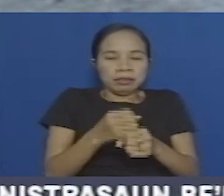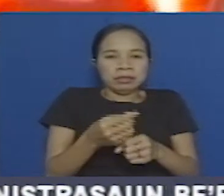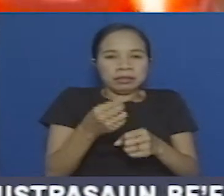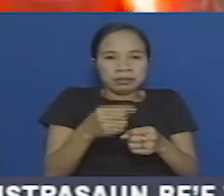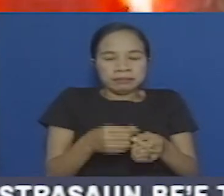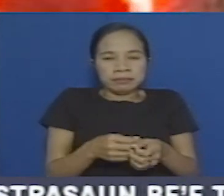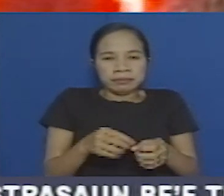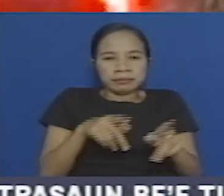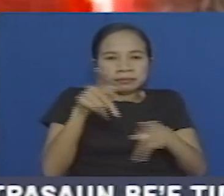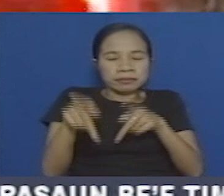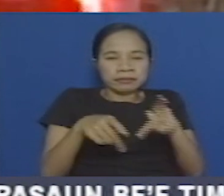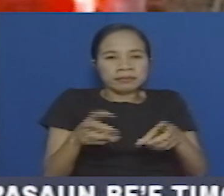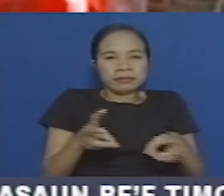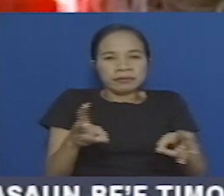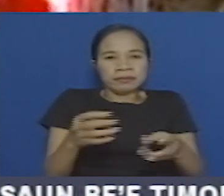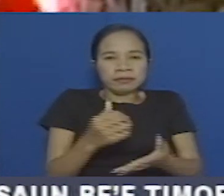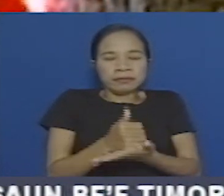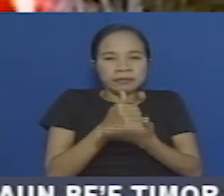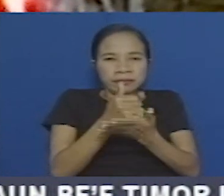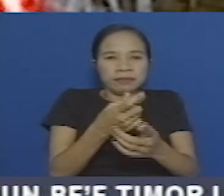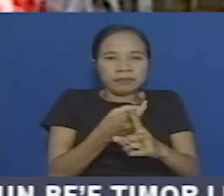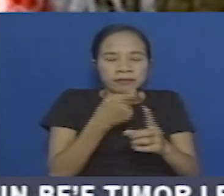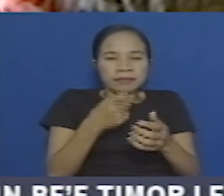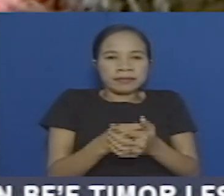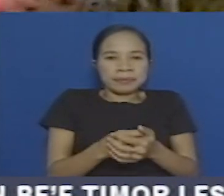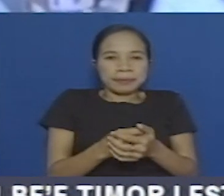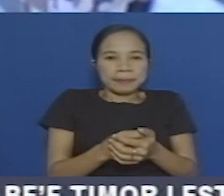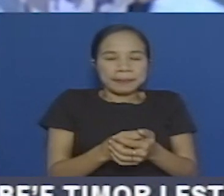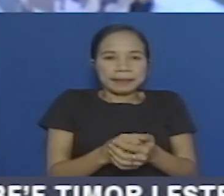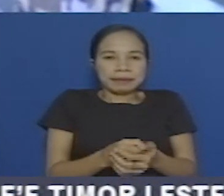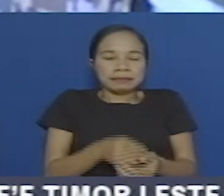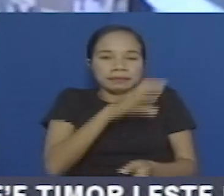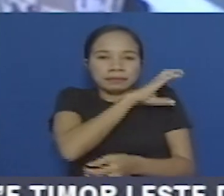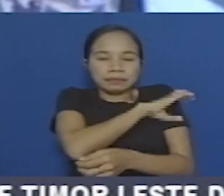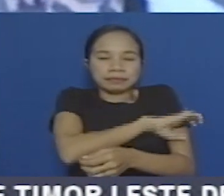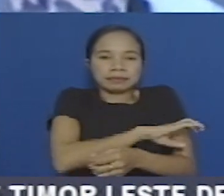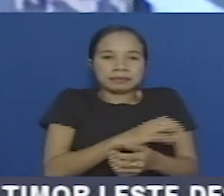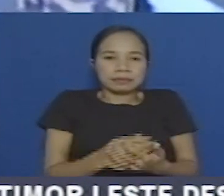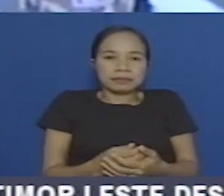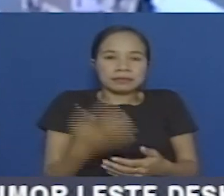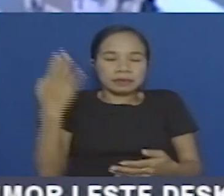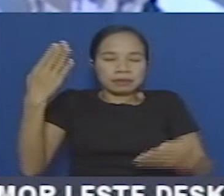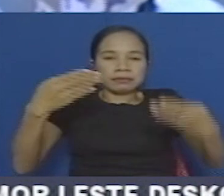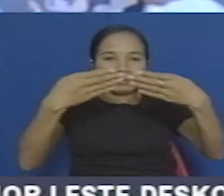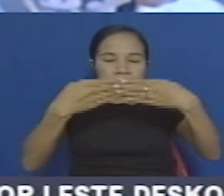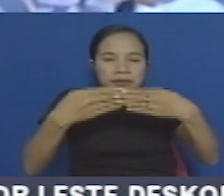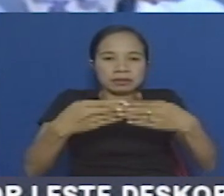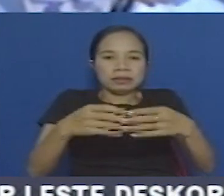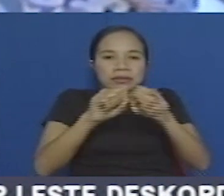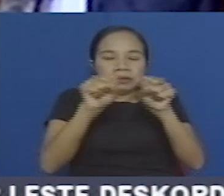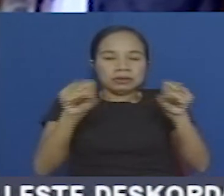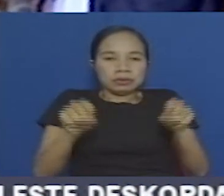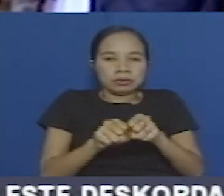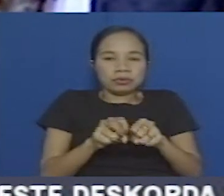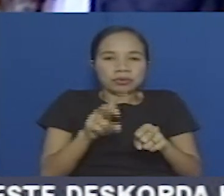ne estrada ne facilita mos movimento autoridade defesa no segurança e ali na fronteira entre Suku